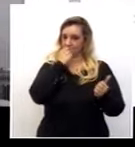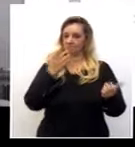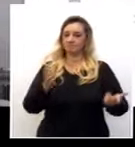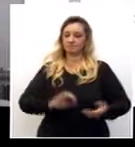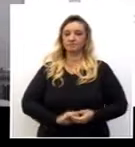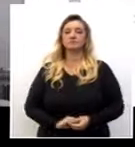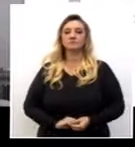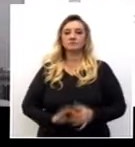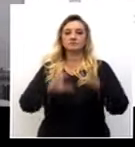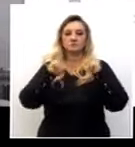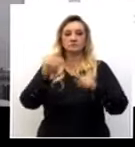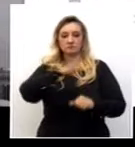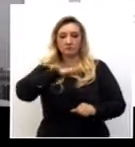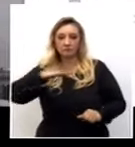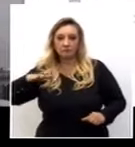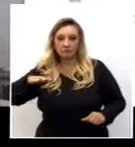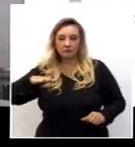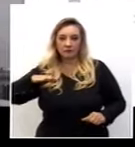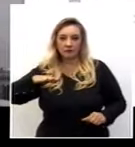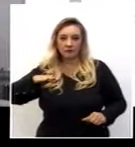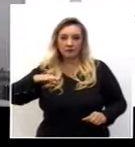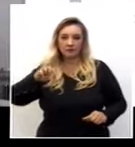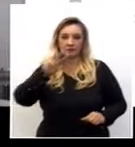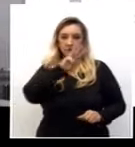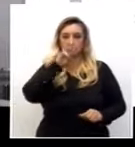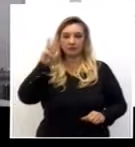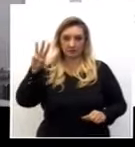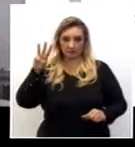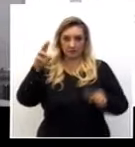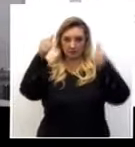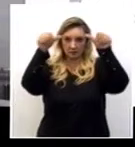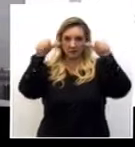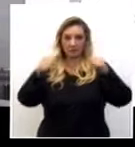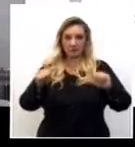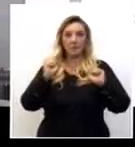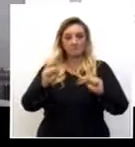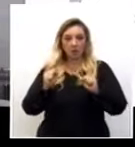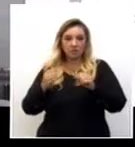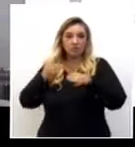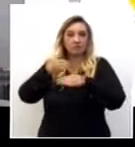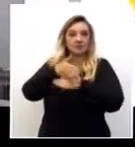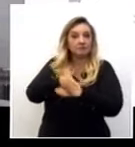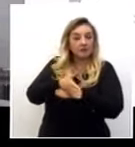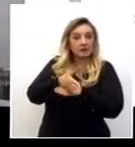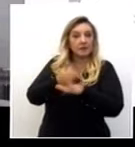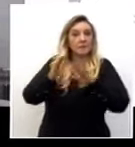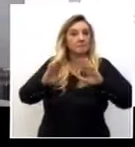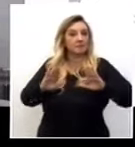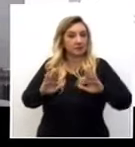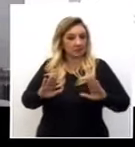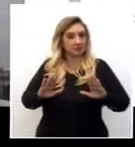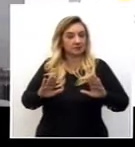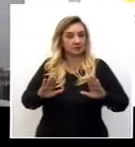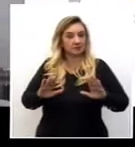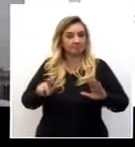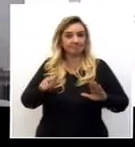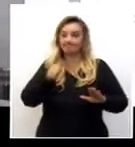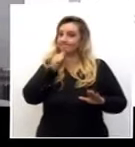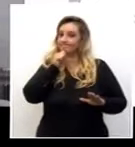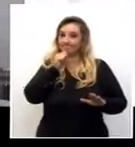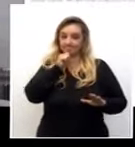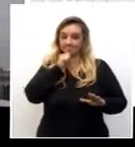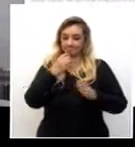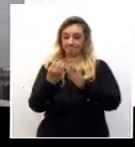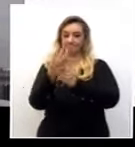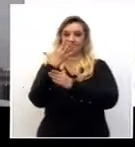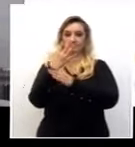isso? Todos os alunos que tiverem o endereço do Padlet, eles podem entrar, mas quem não tiver não